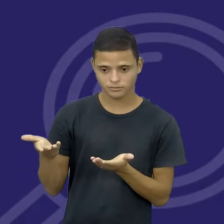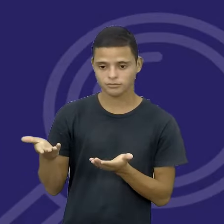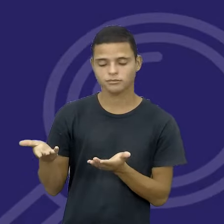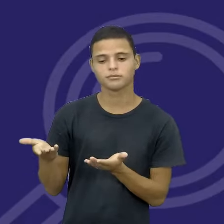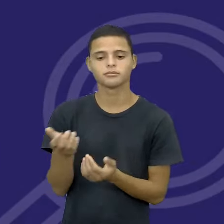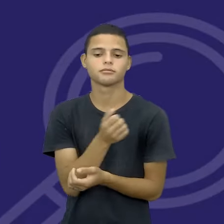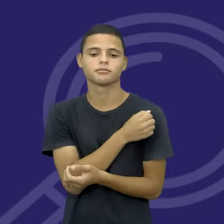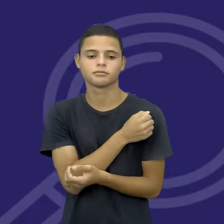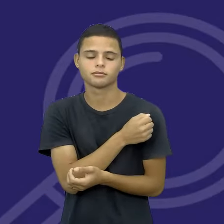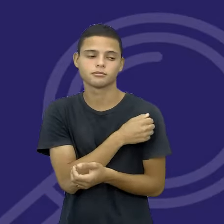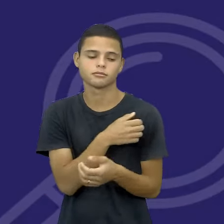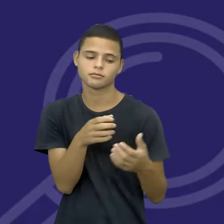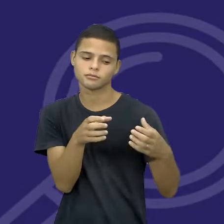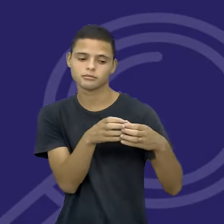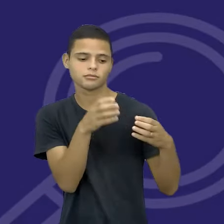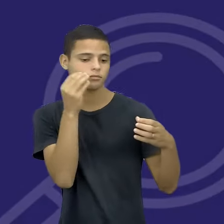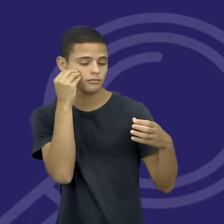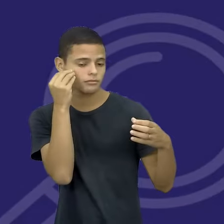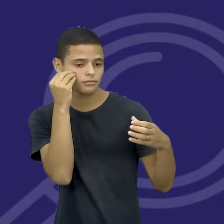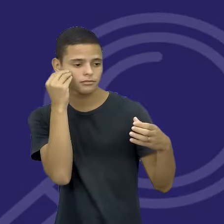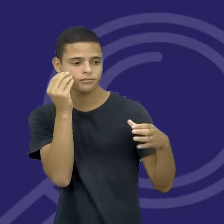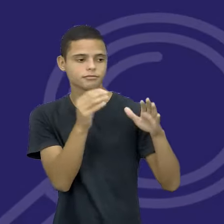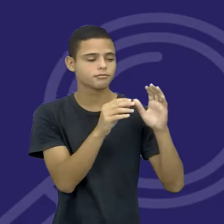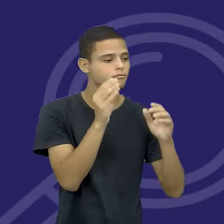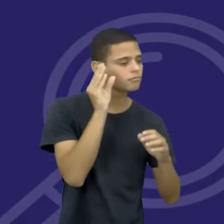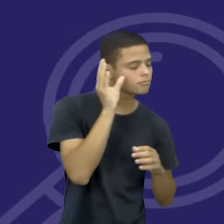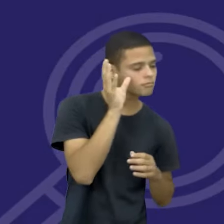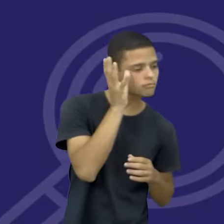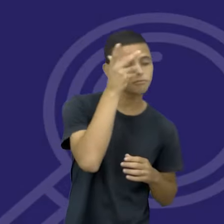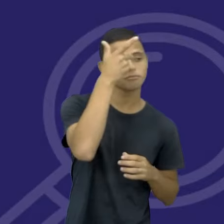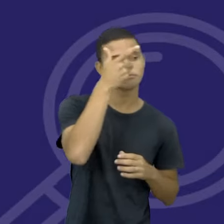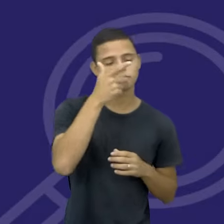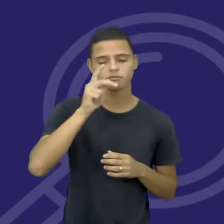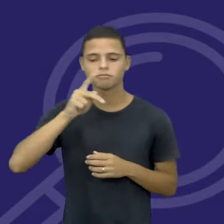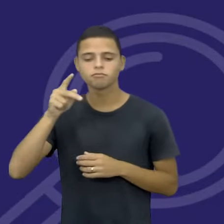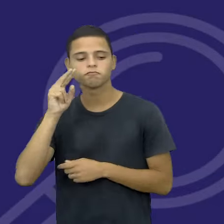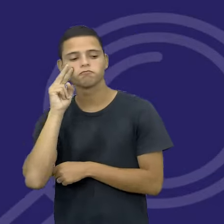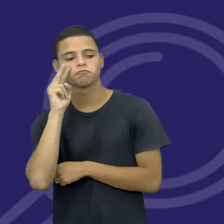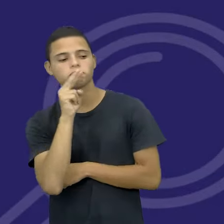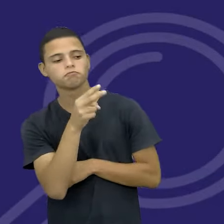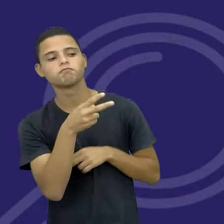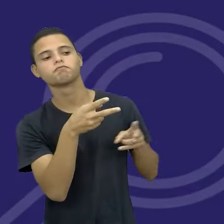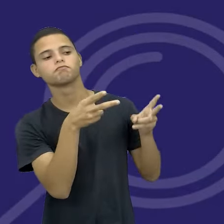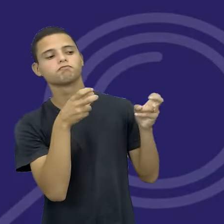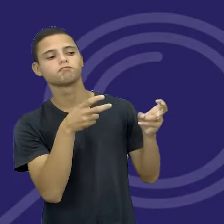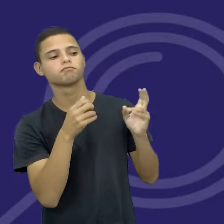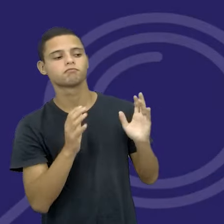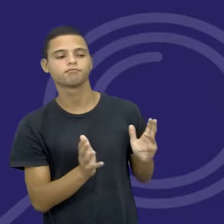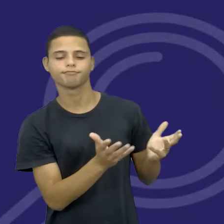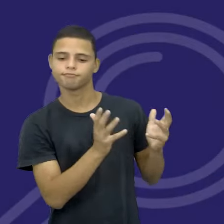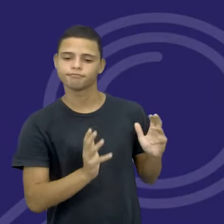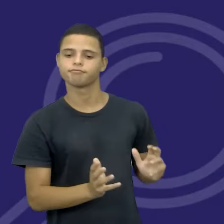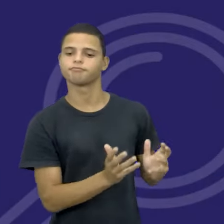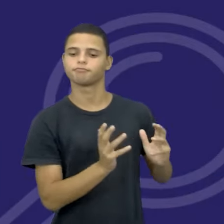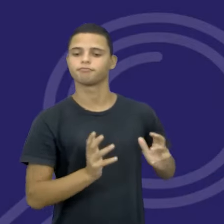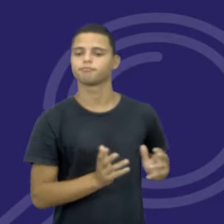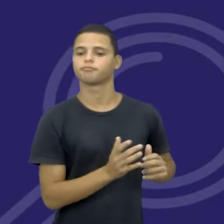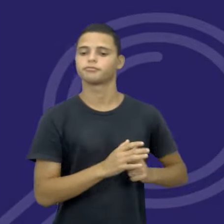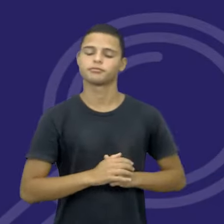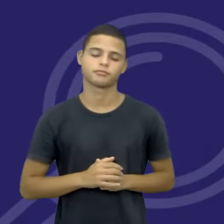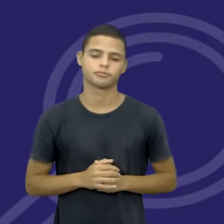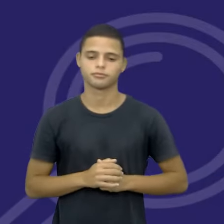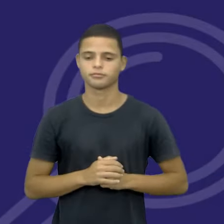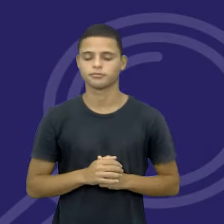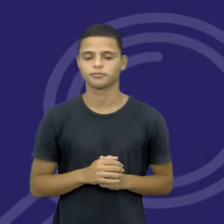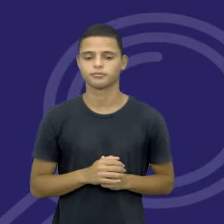o problema, o professor observa, analisa o comportamento dos estudantes e estimula o trabalho colaborativo. Tá?